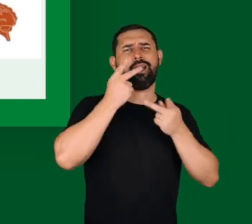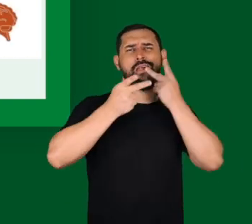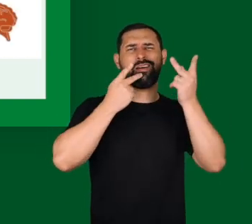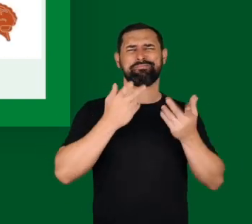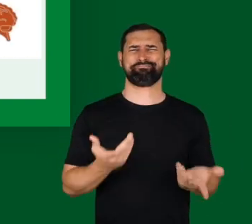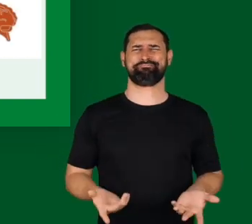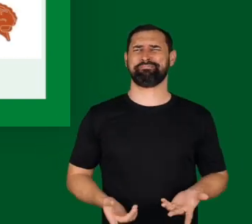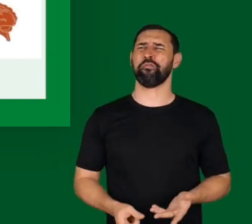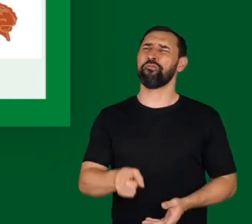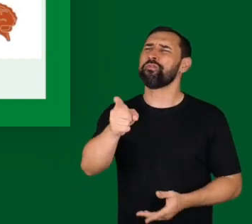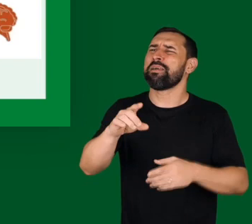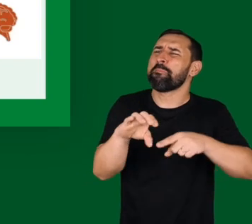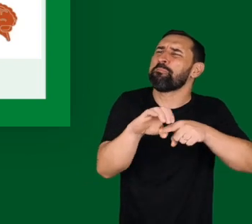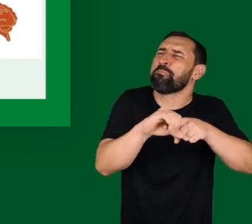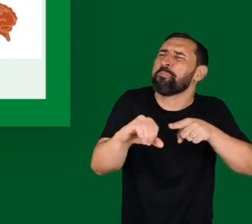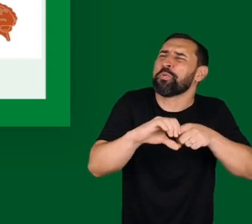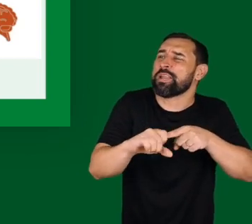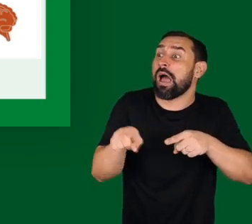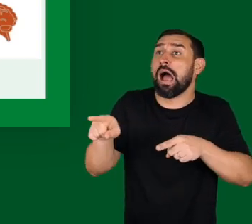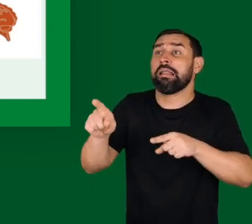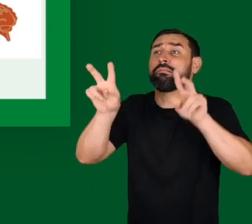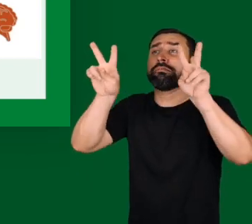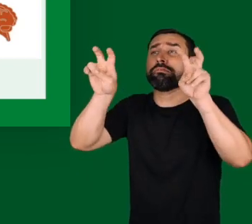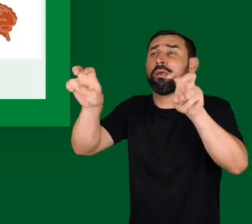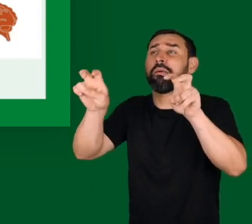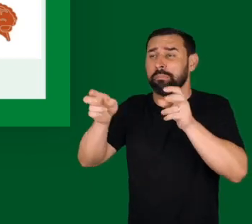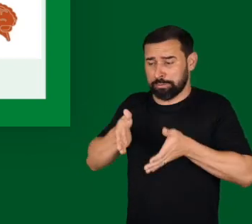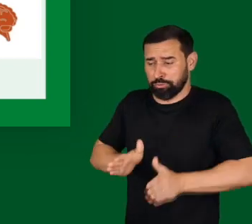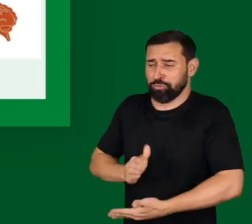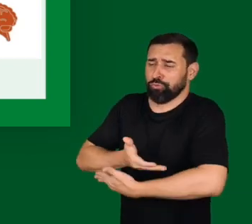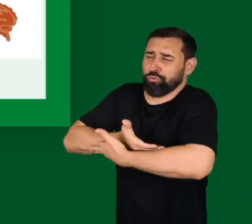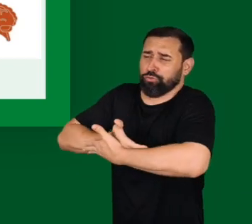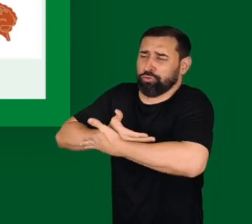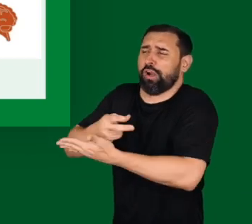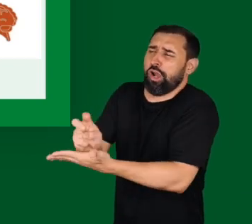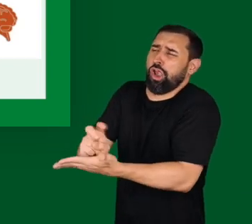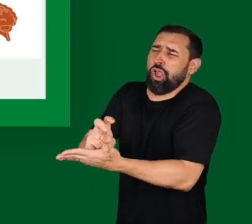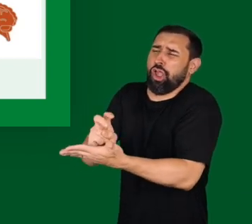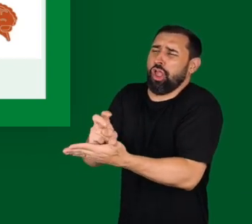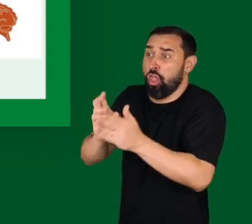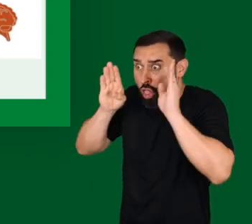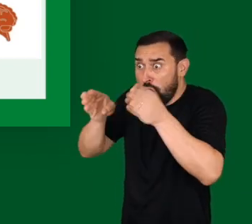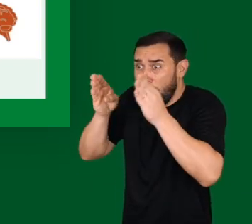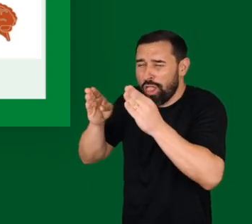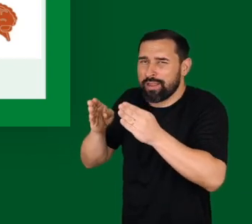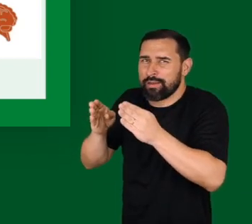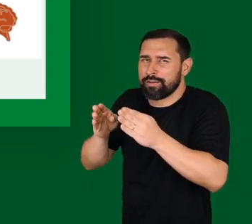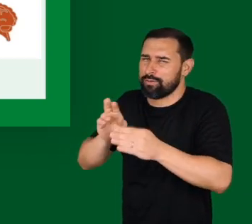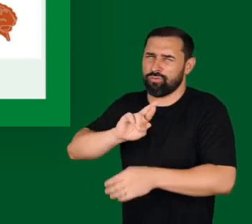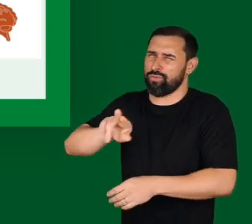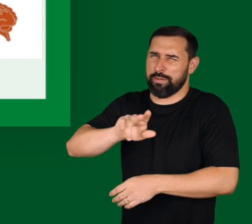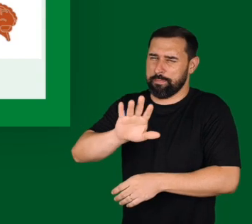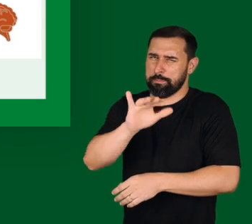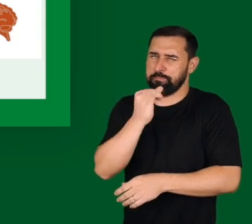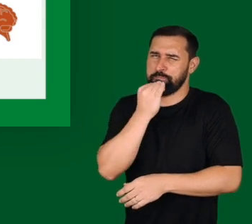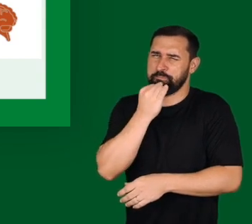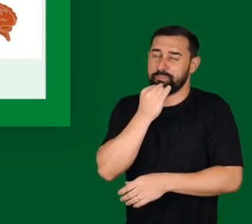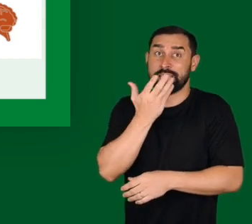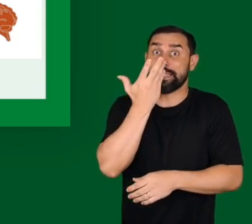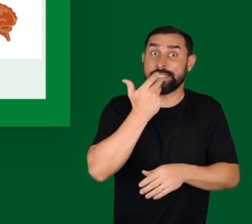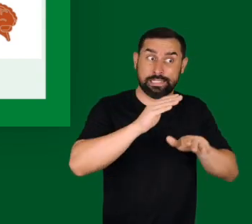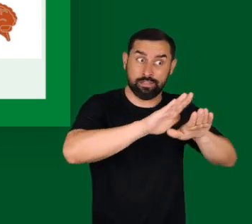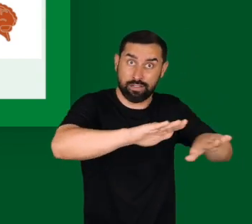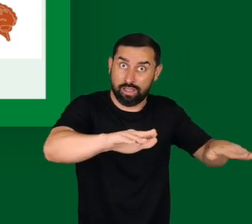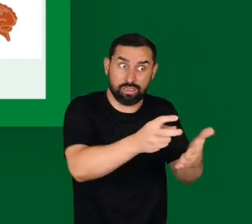dizer que eu estou puxando o saco do período neonatal, mas não. A gente precisa separar